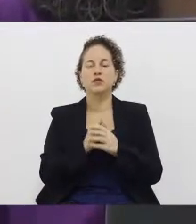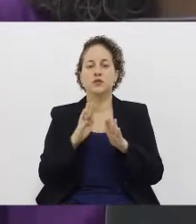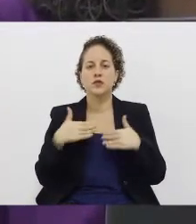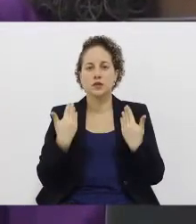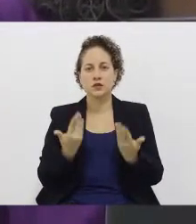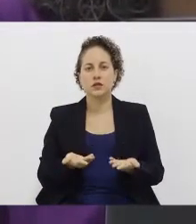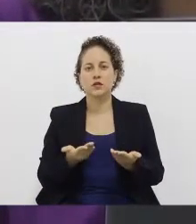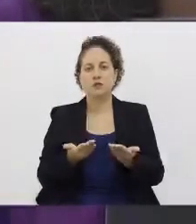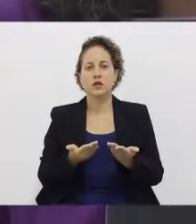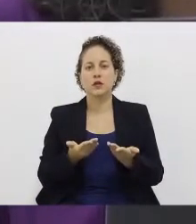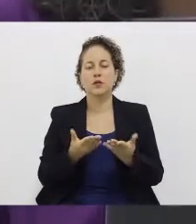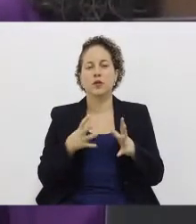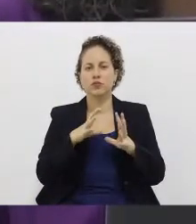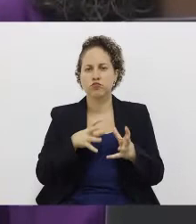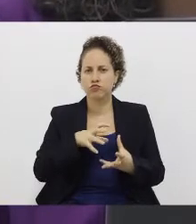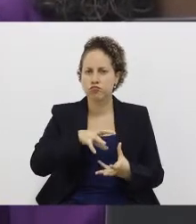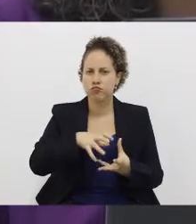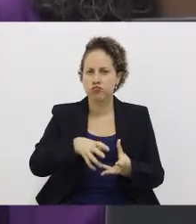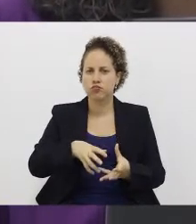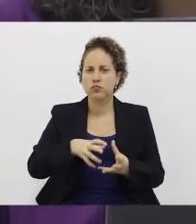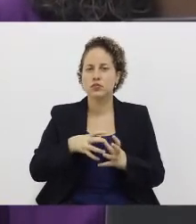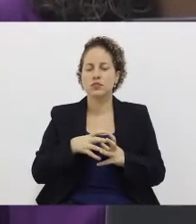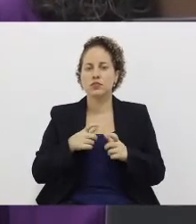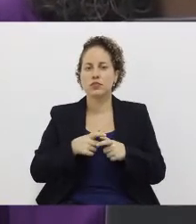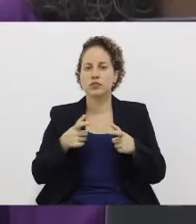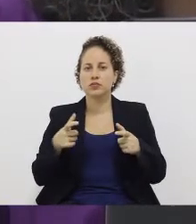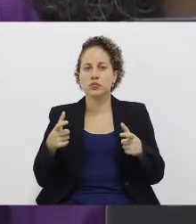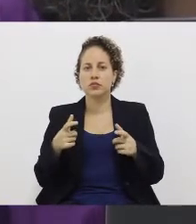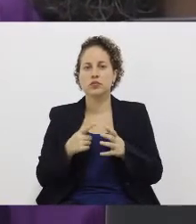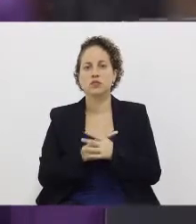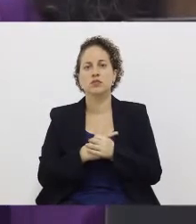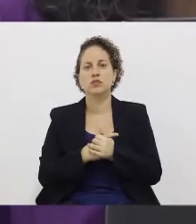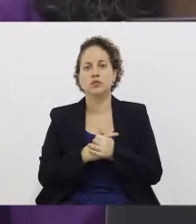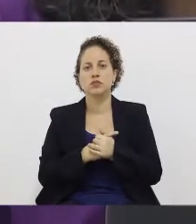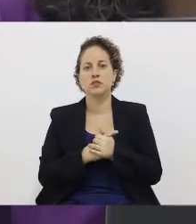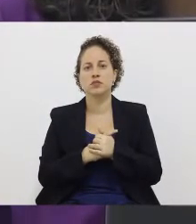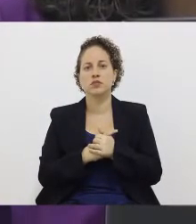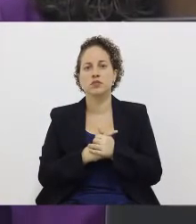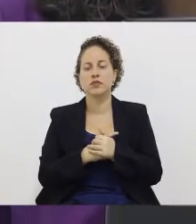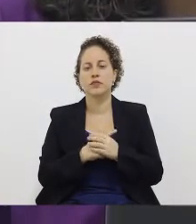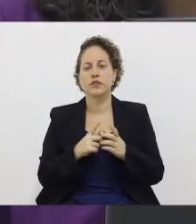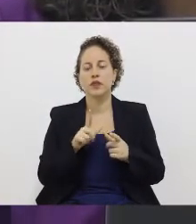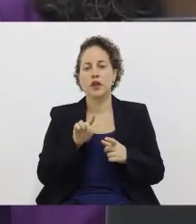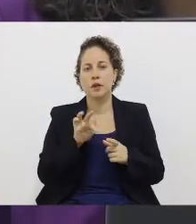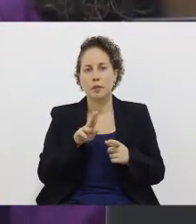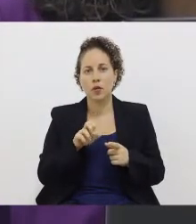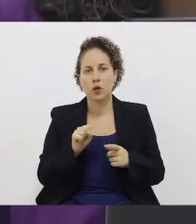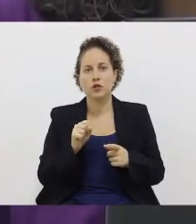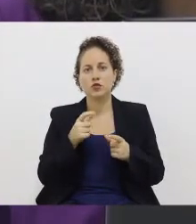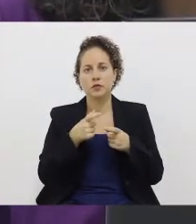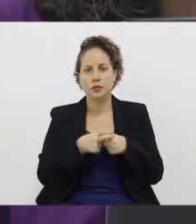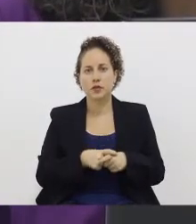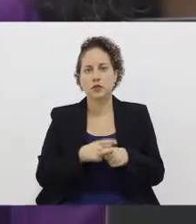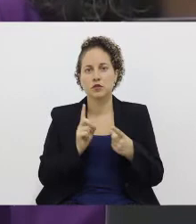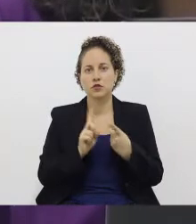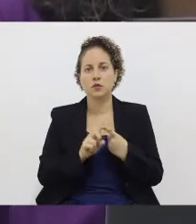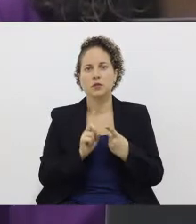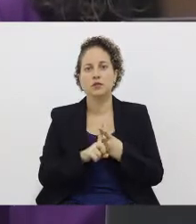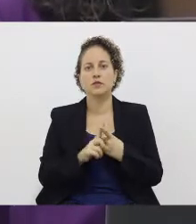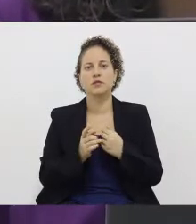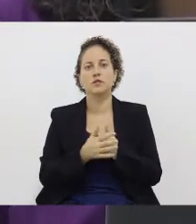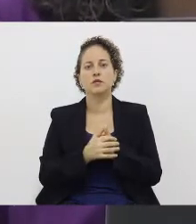bola grande aqui de entrega, que também poderia acontecer nesse momento aqui, e bolas pequenas aqui, que são momentos de